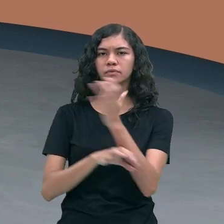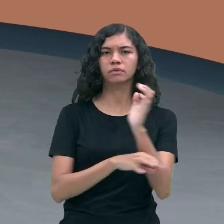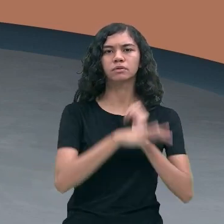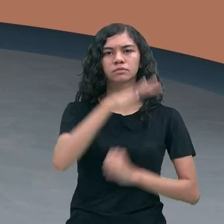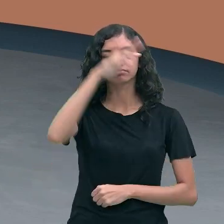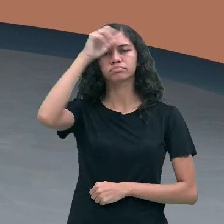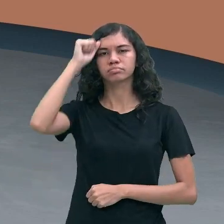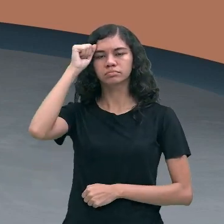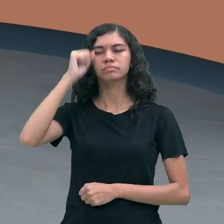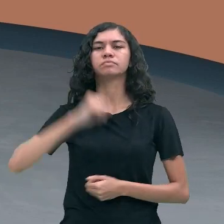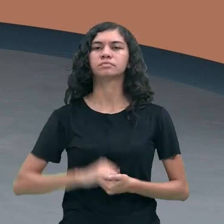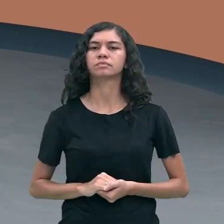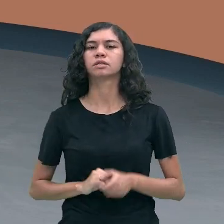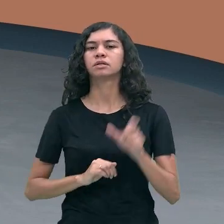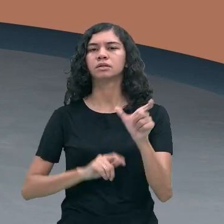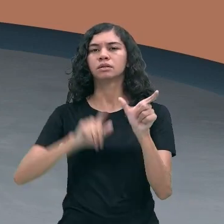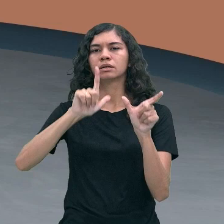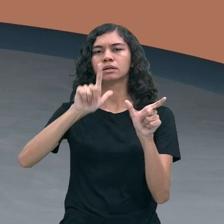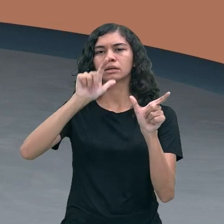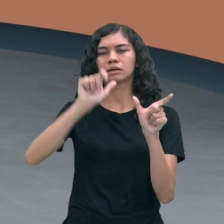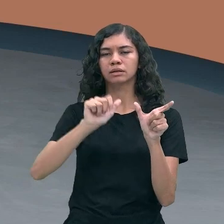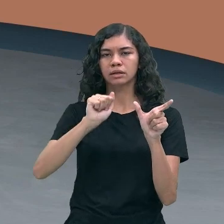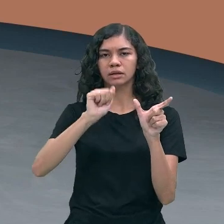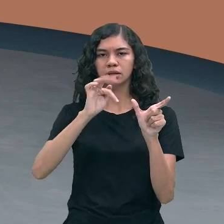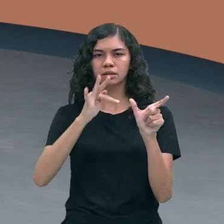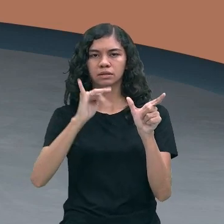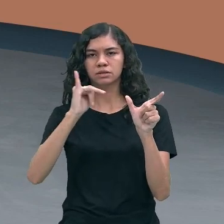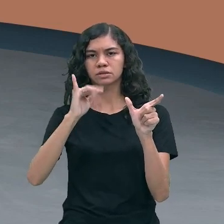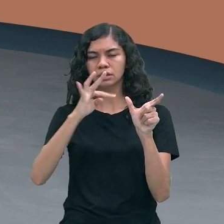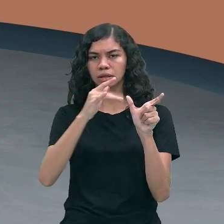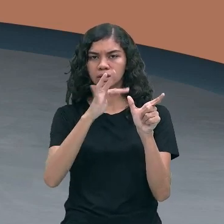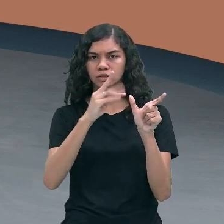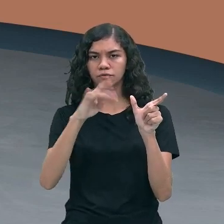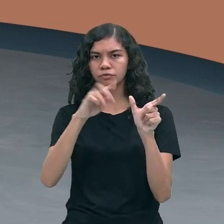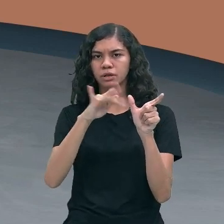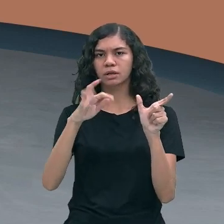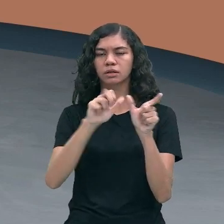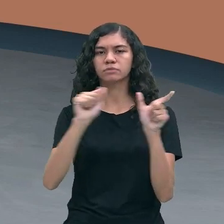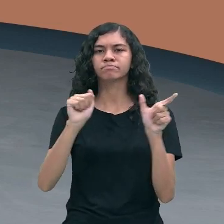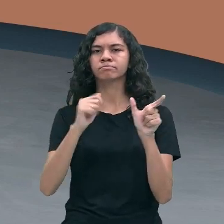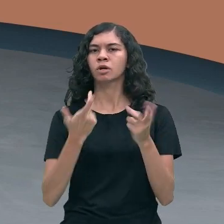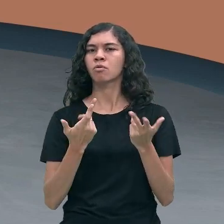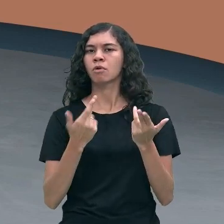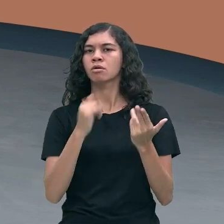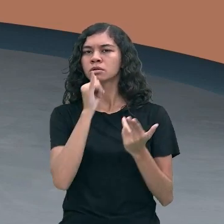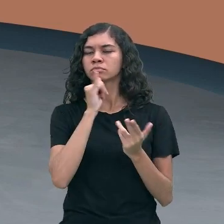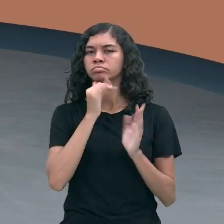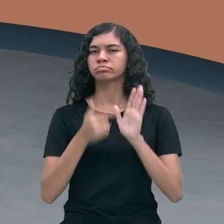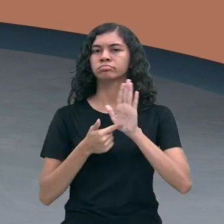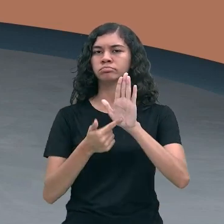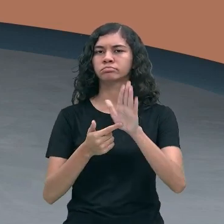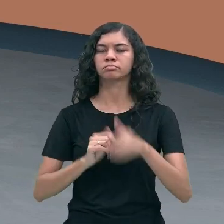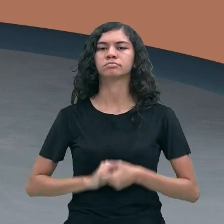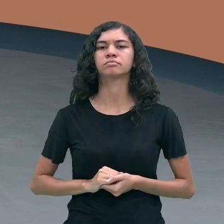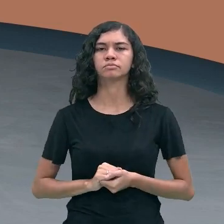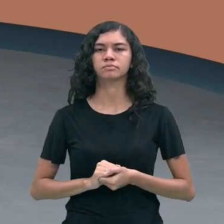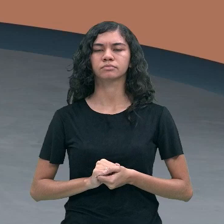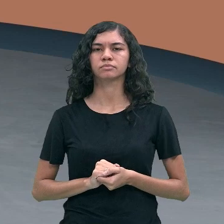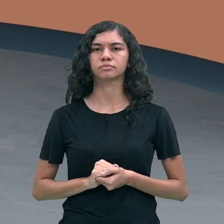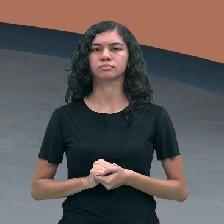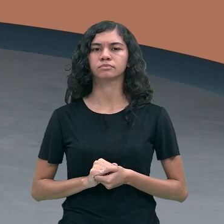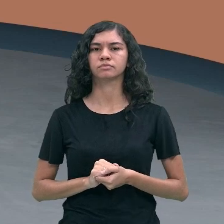latifoliadas, são folhas largas, folhas grandes, como esse exemplo aqui. A gente tem ainda o dado que o